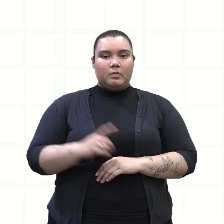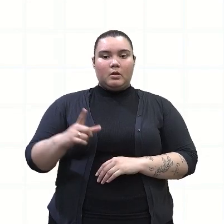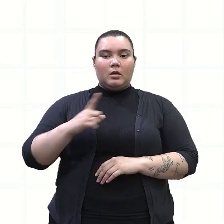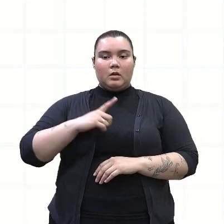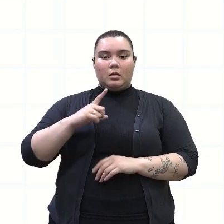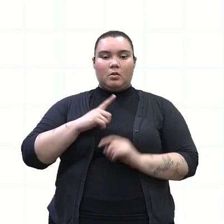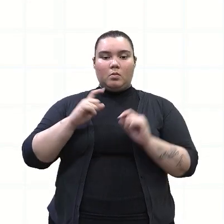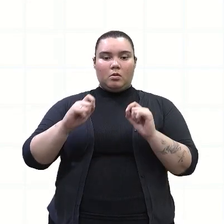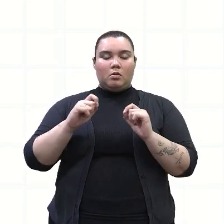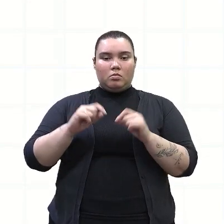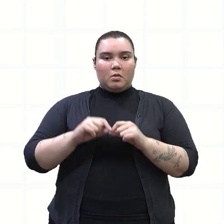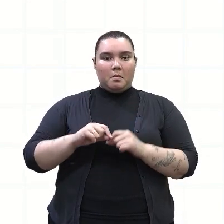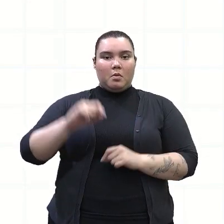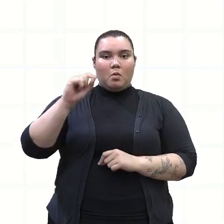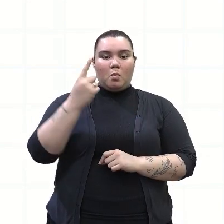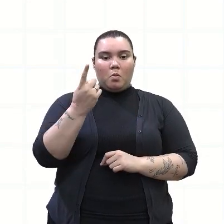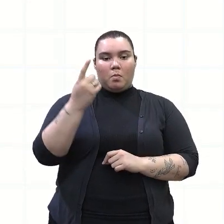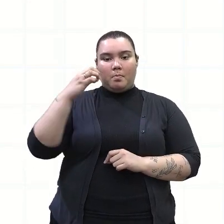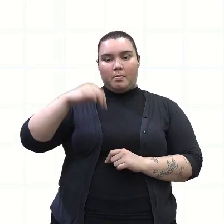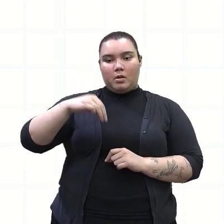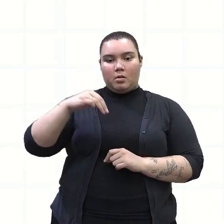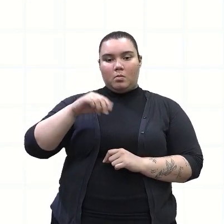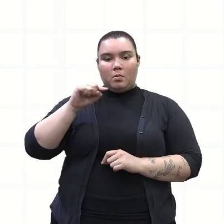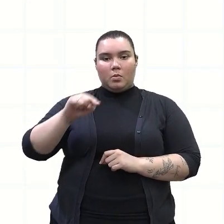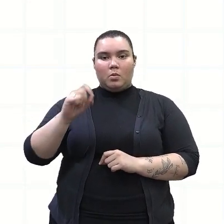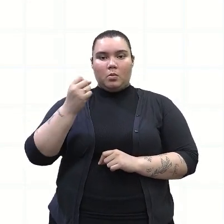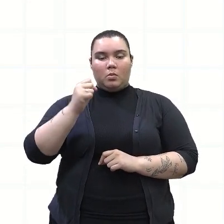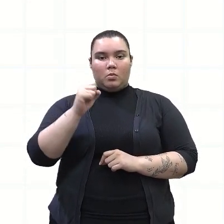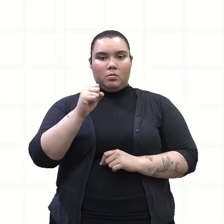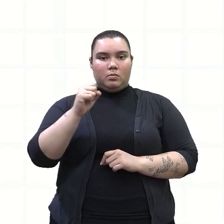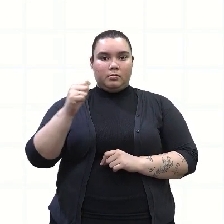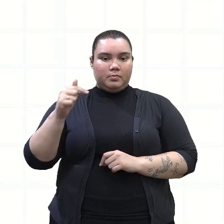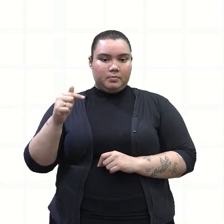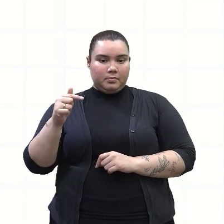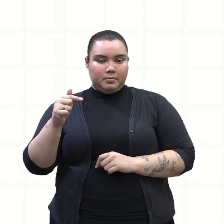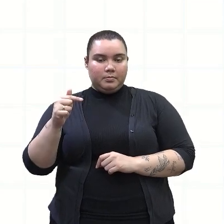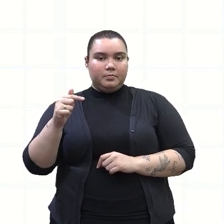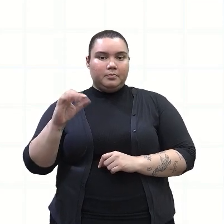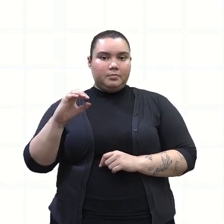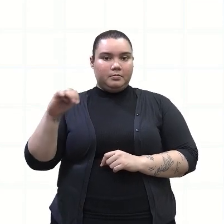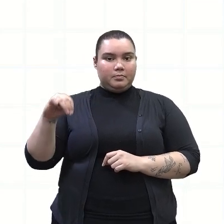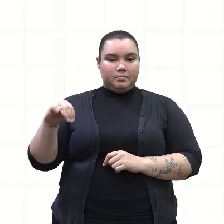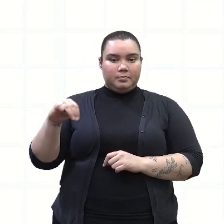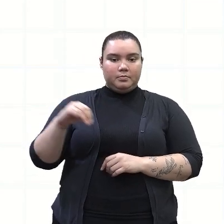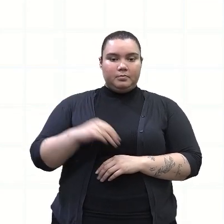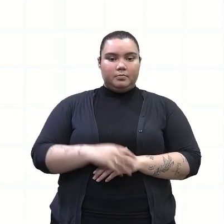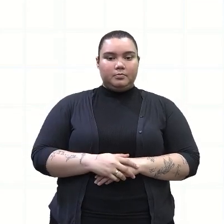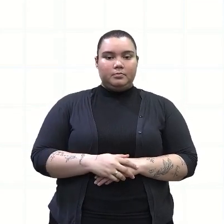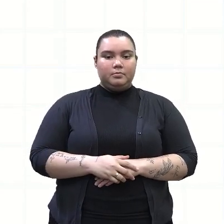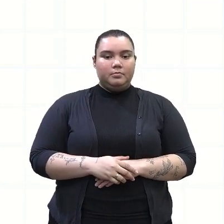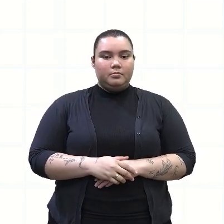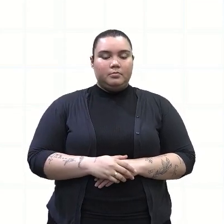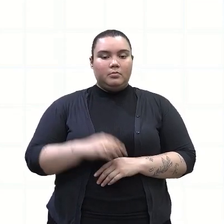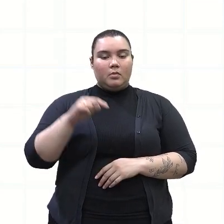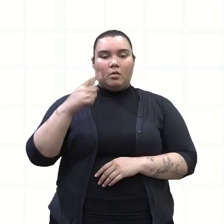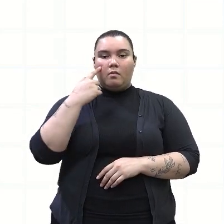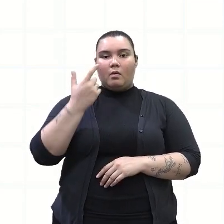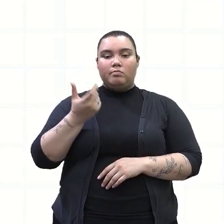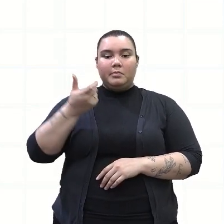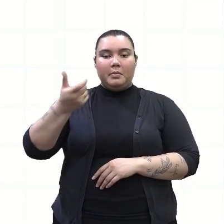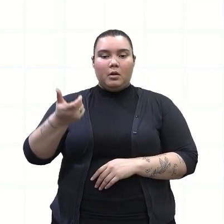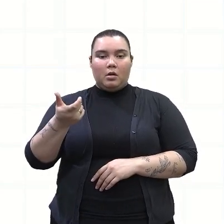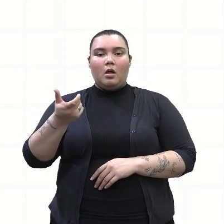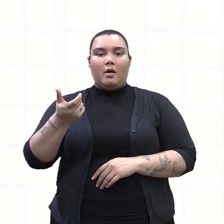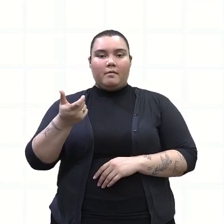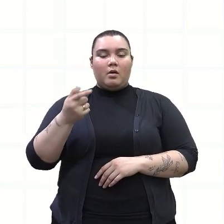metro, ok? Ó, 1 meter and 87 centimeters. Então, aqui, ó, esta é uma outra